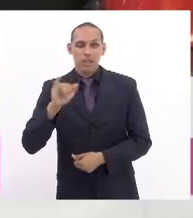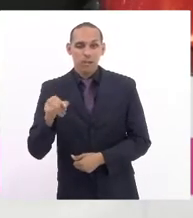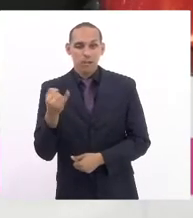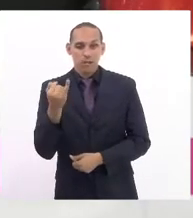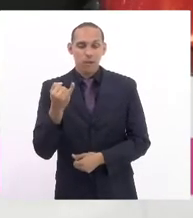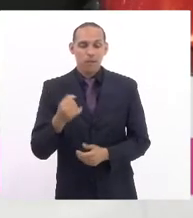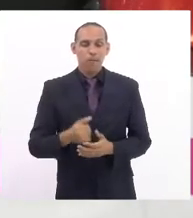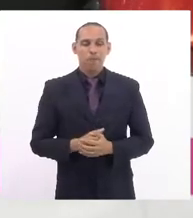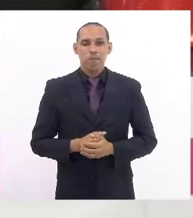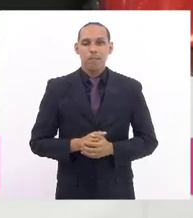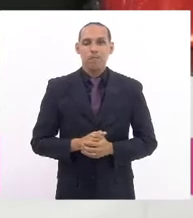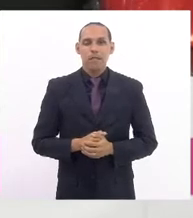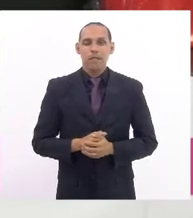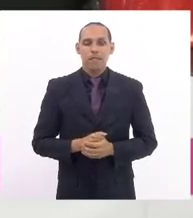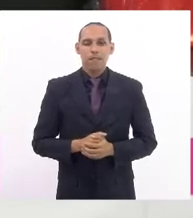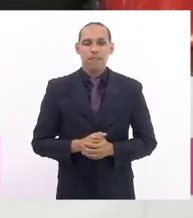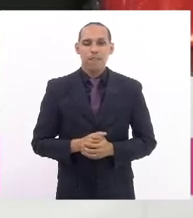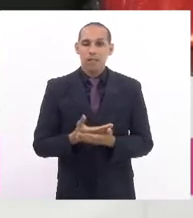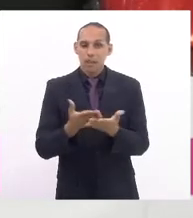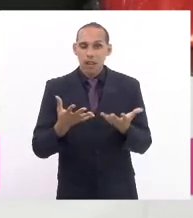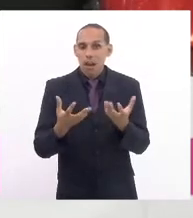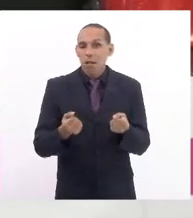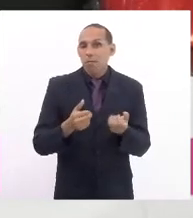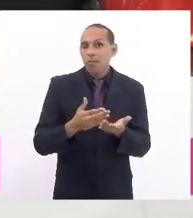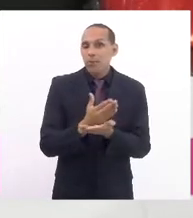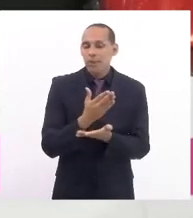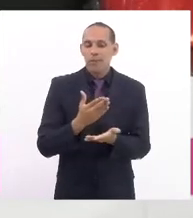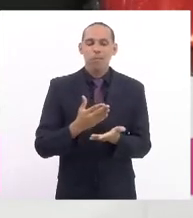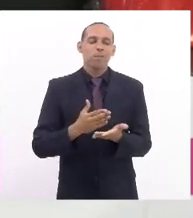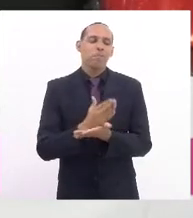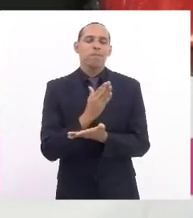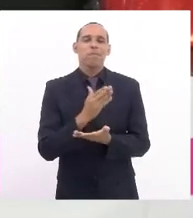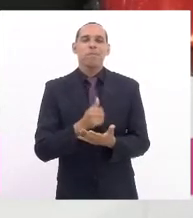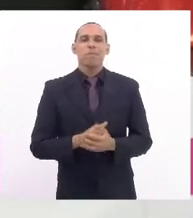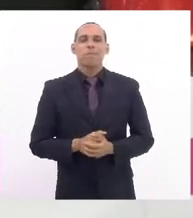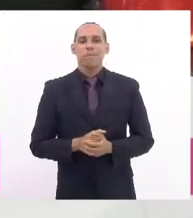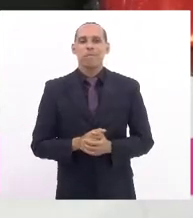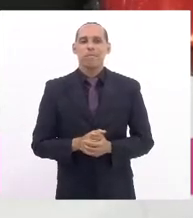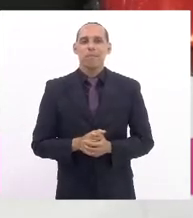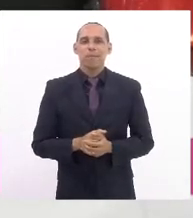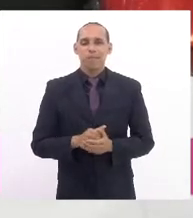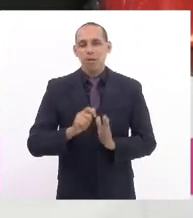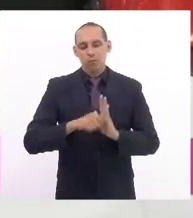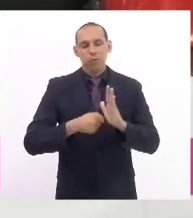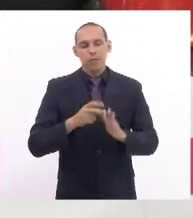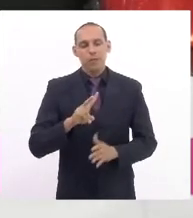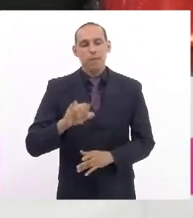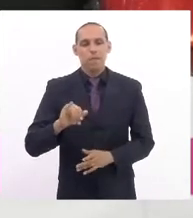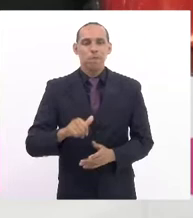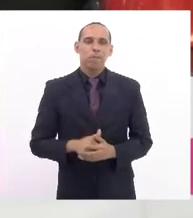Justiça. Os senhores que aprovam a permanência da Comissão, aprovado, vai autógrafo.